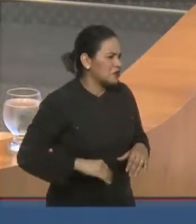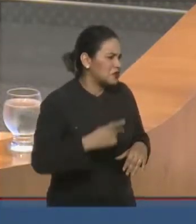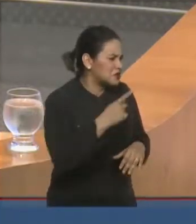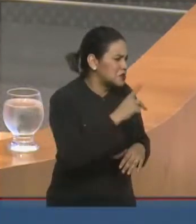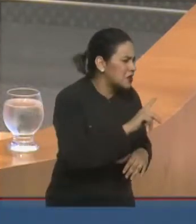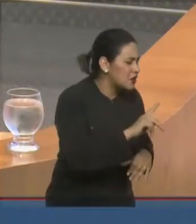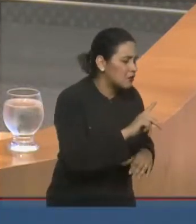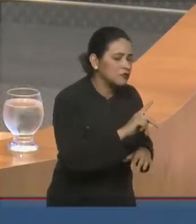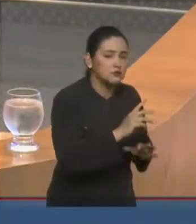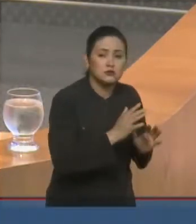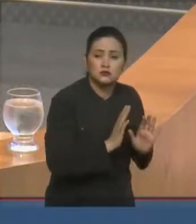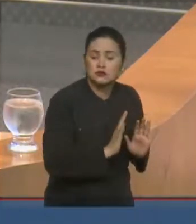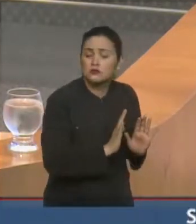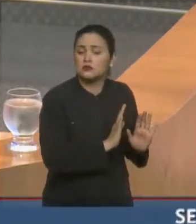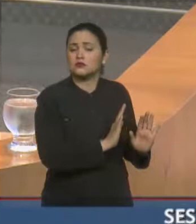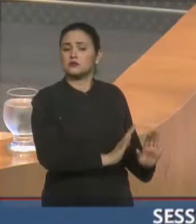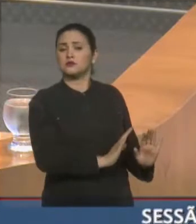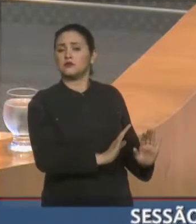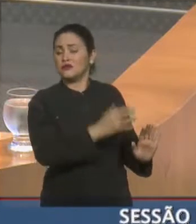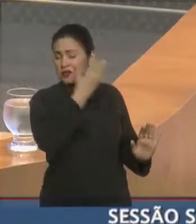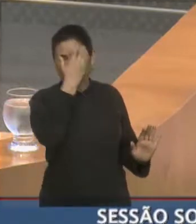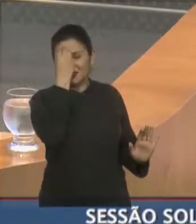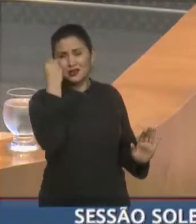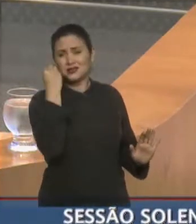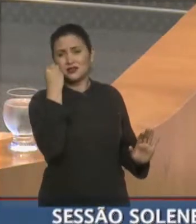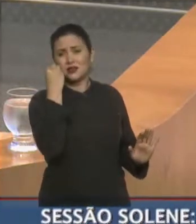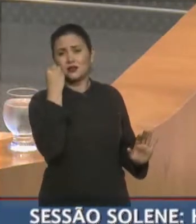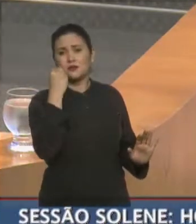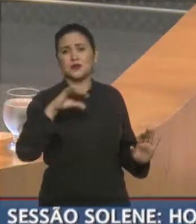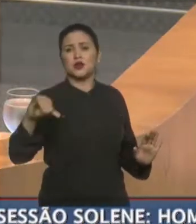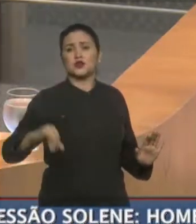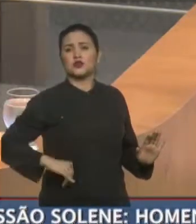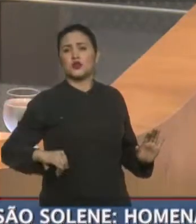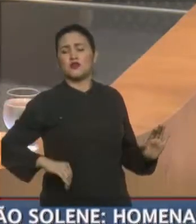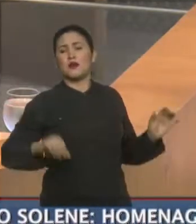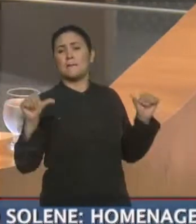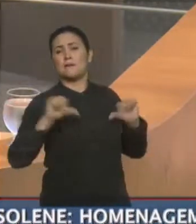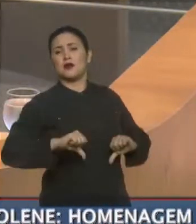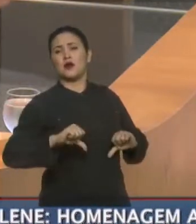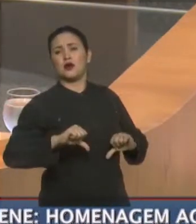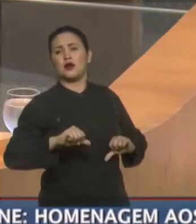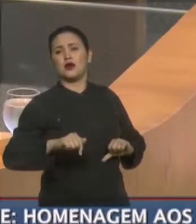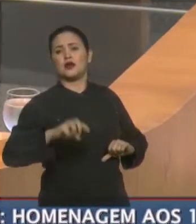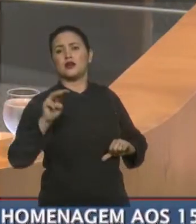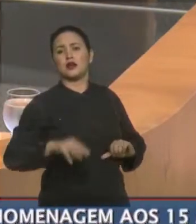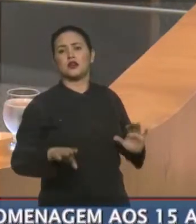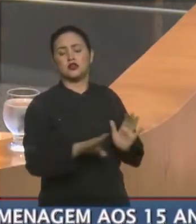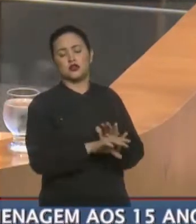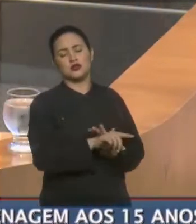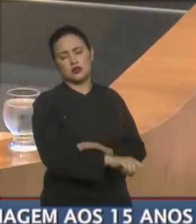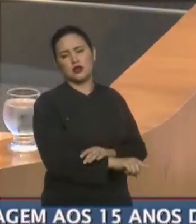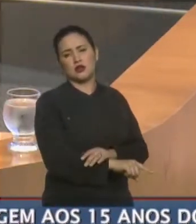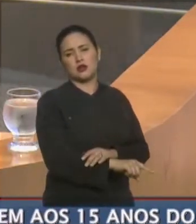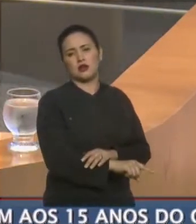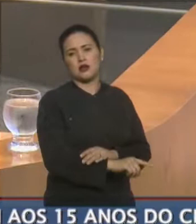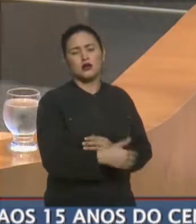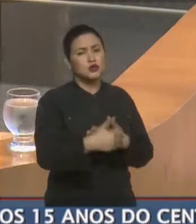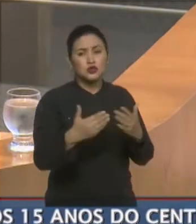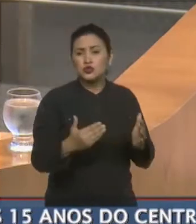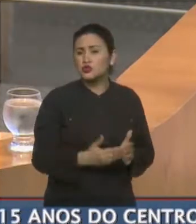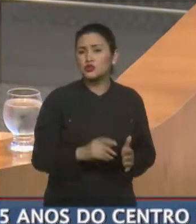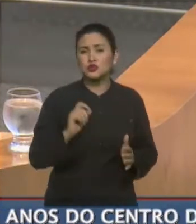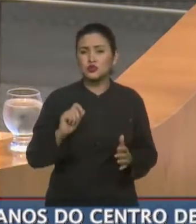não importa naquela hora. Importa a dor maior de quem chega ali. Tudo que nós temos e sentimos, a